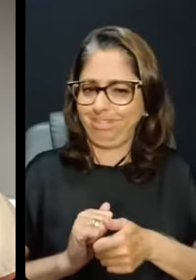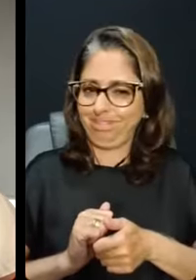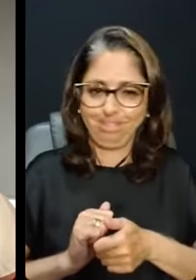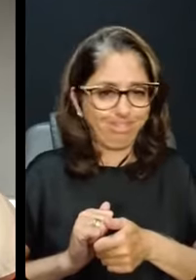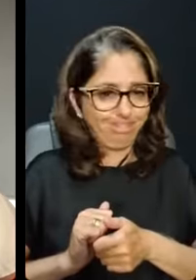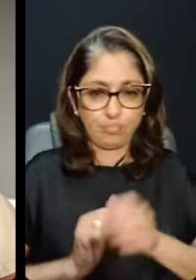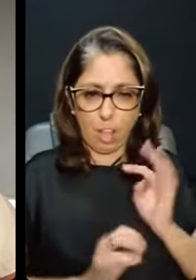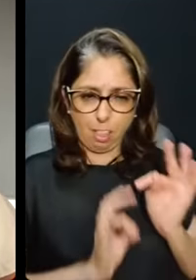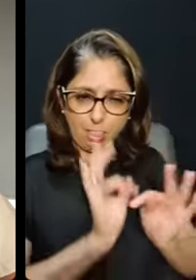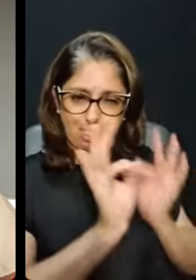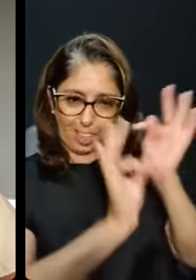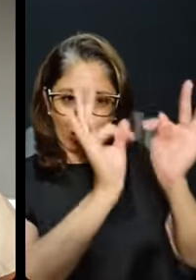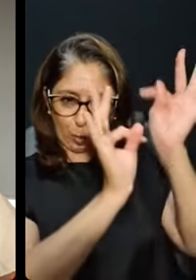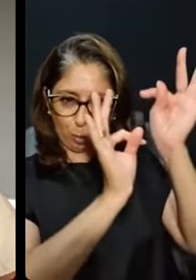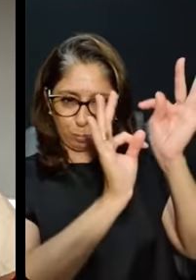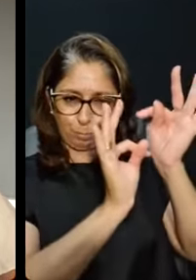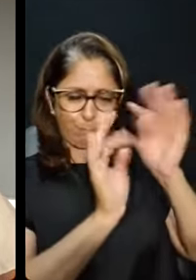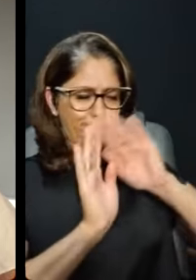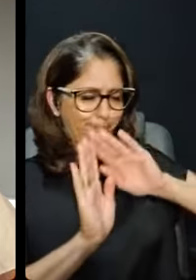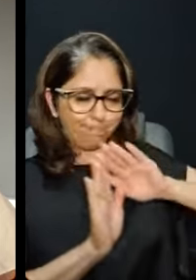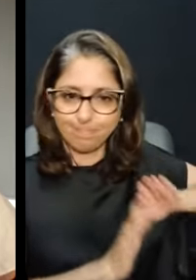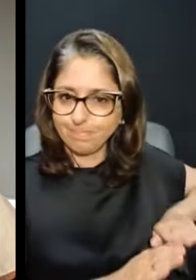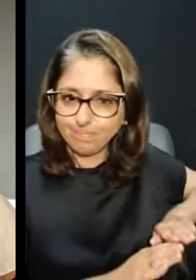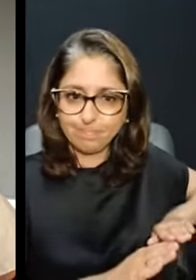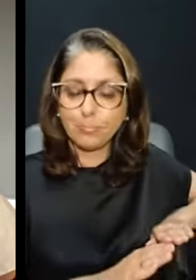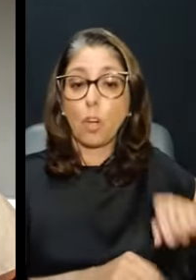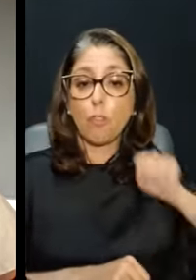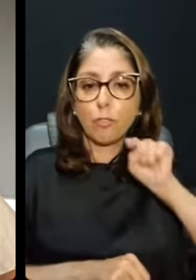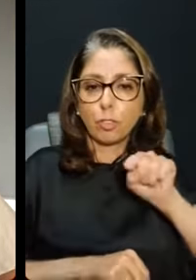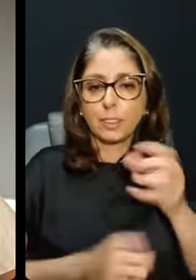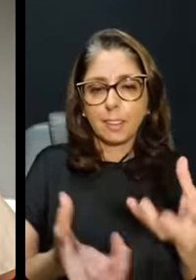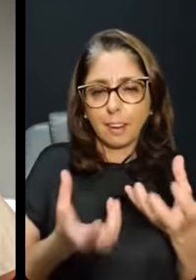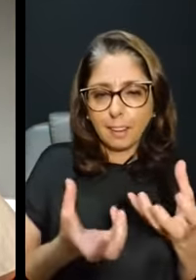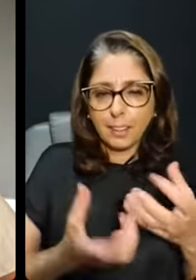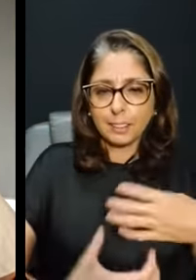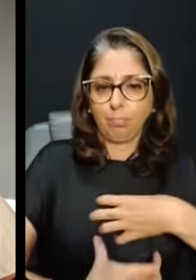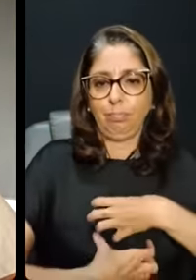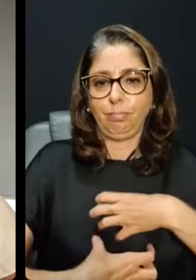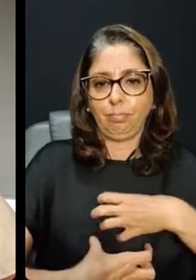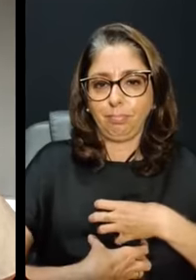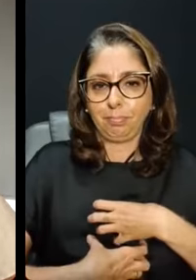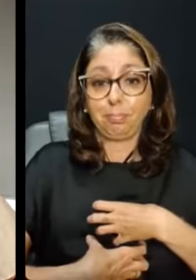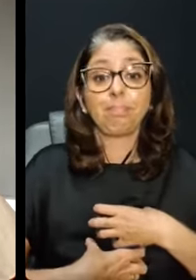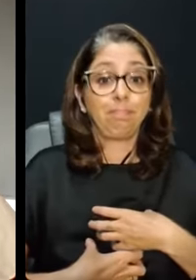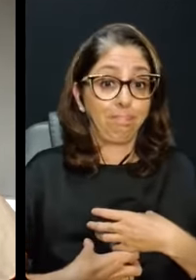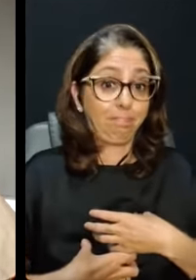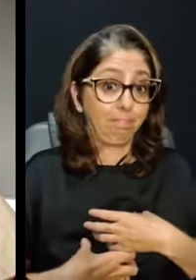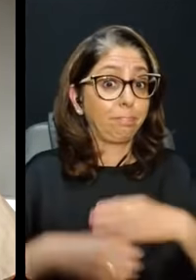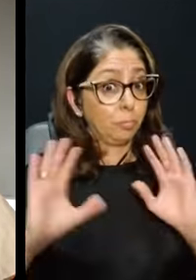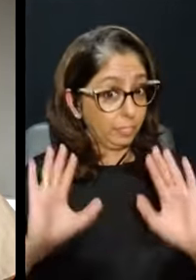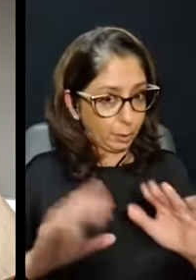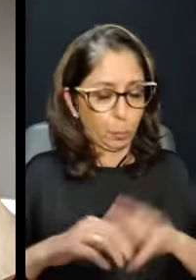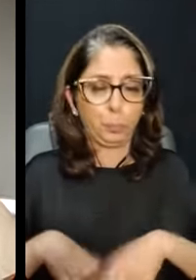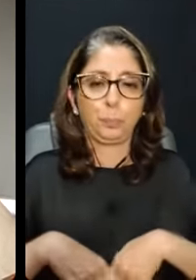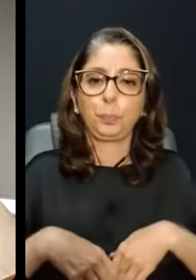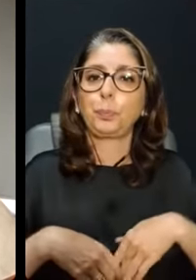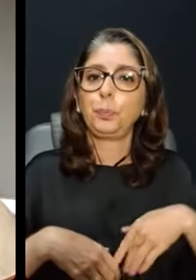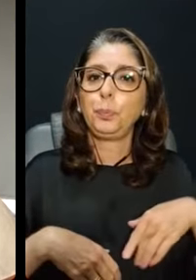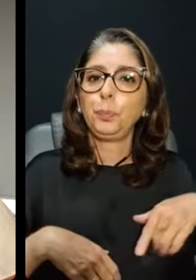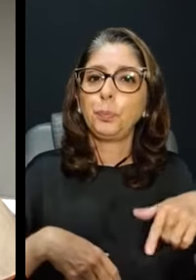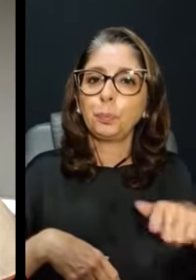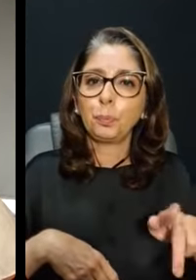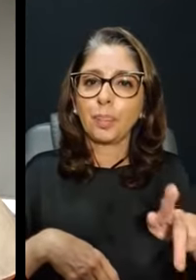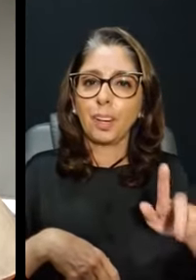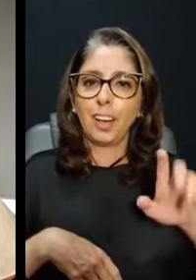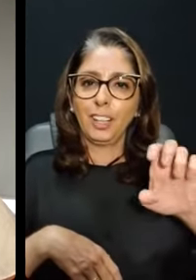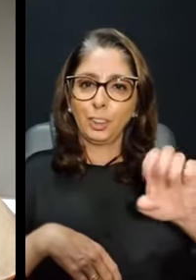falando da arquitetura em si. É, porque assim, Geisa, eu percebi que as fórmulas prontas,